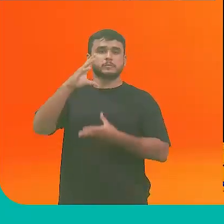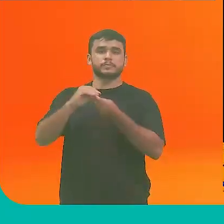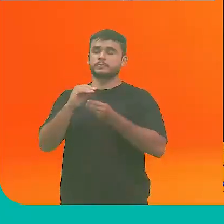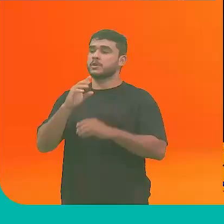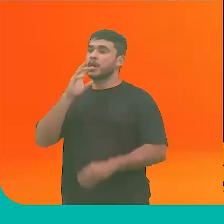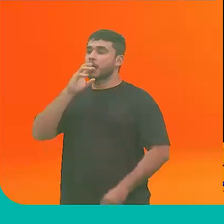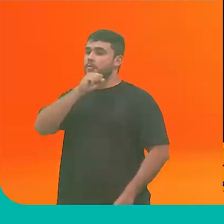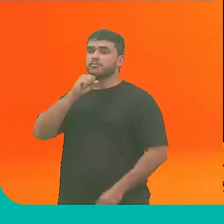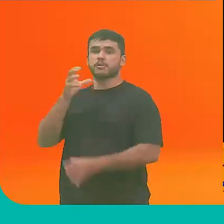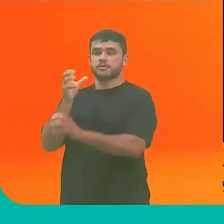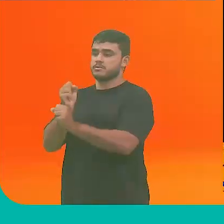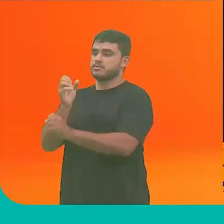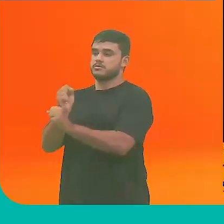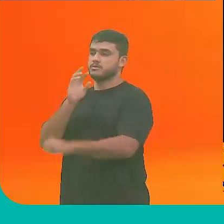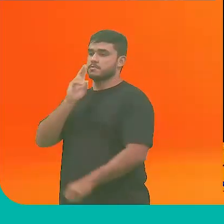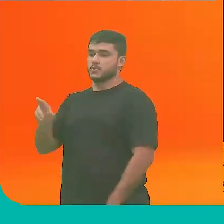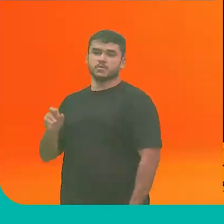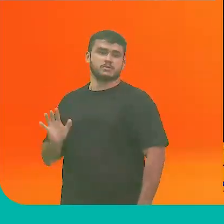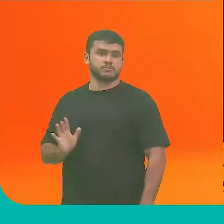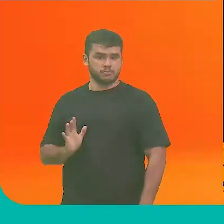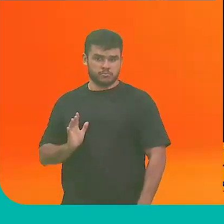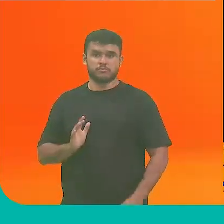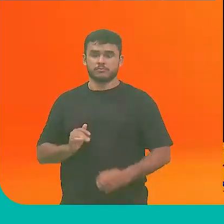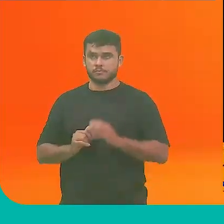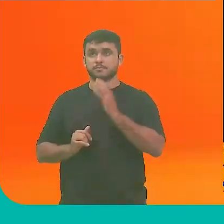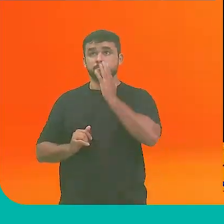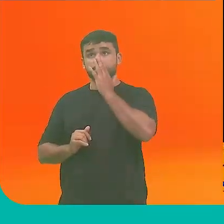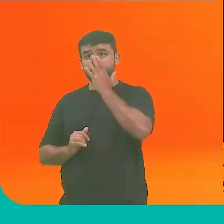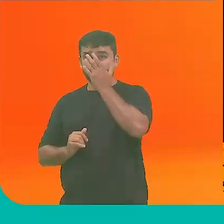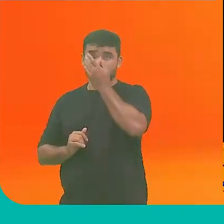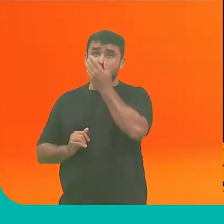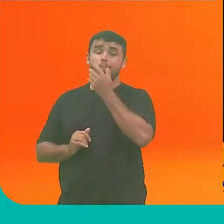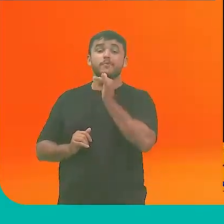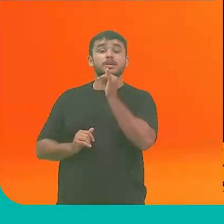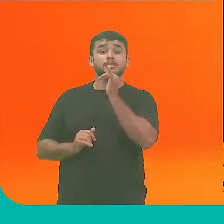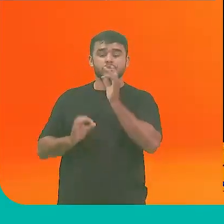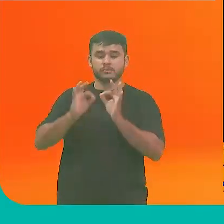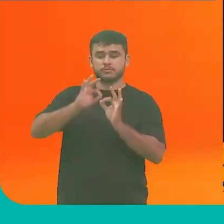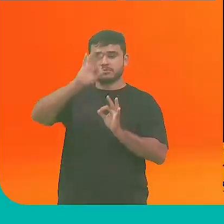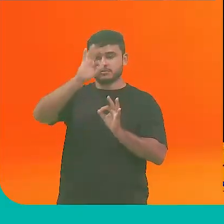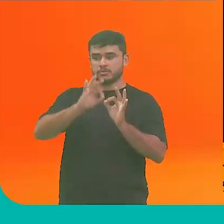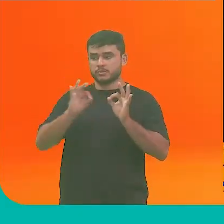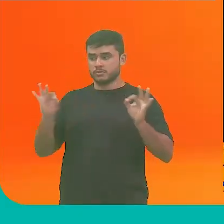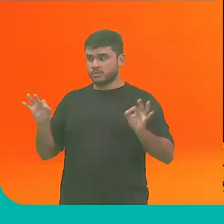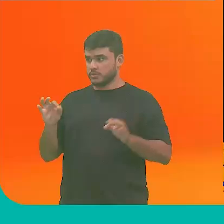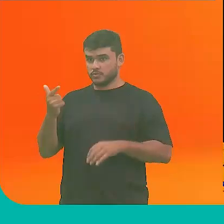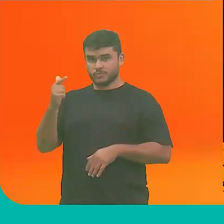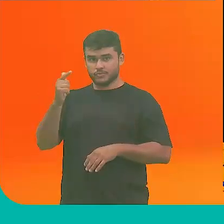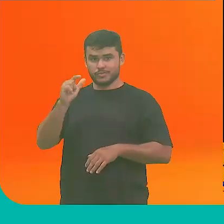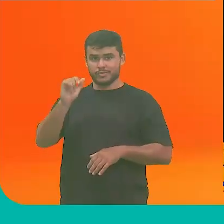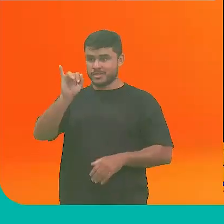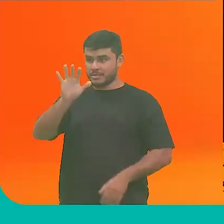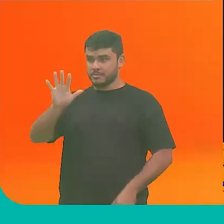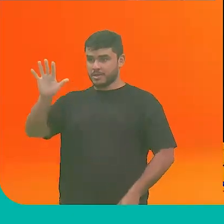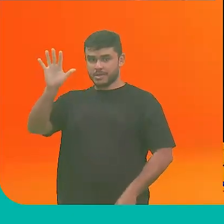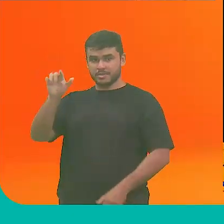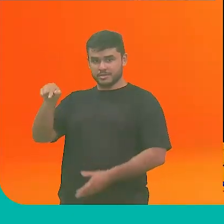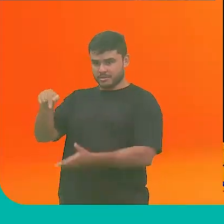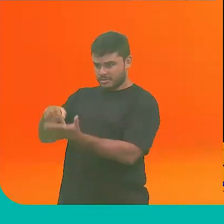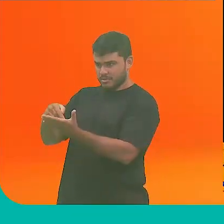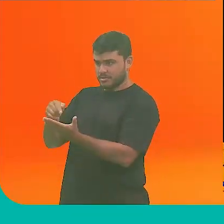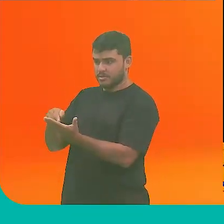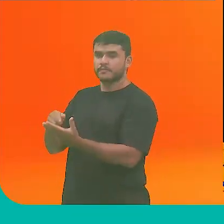quem vai fazer a UES, por exemplo, nas questões de geometria não vem o desenho. Então ele fala lá, por exemplo,